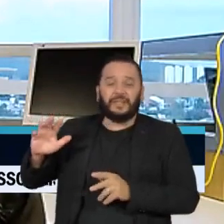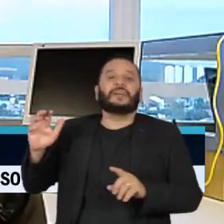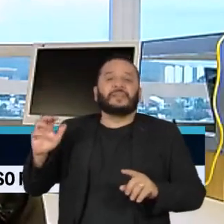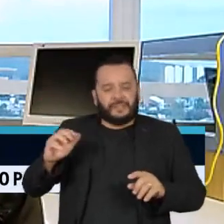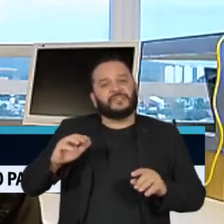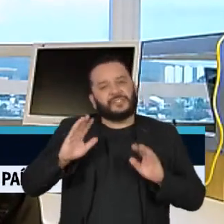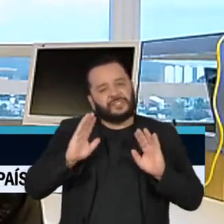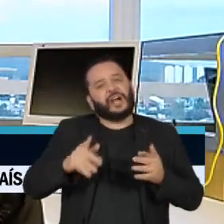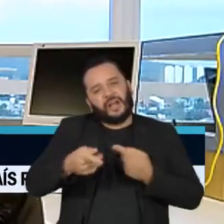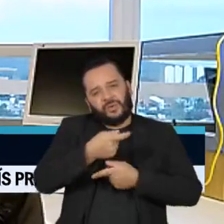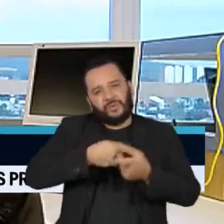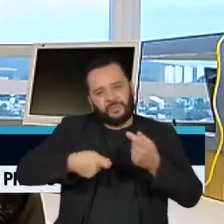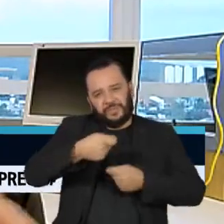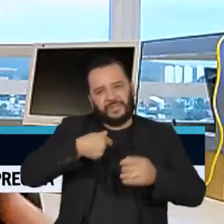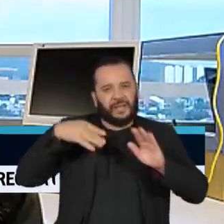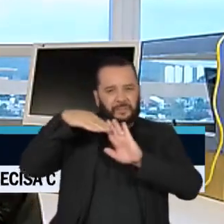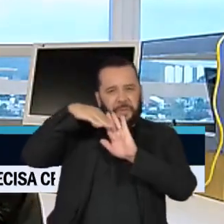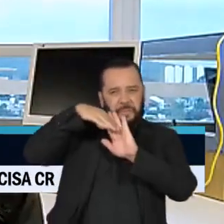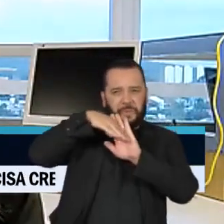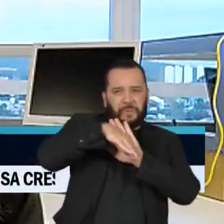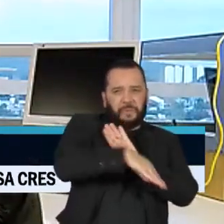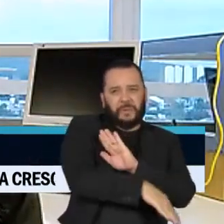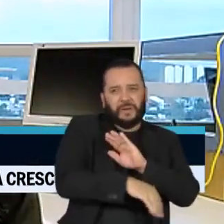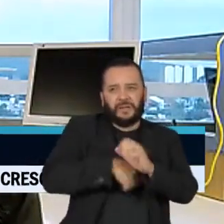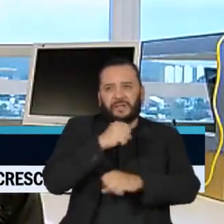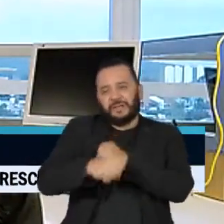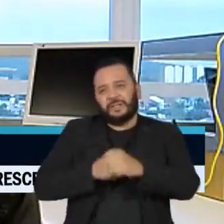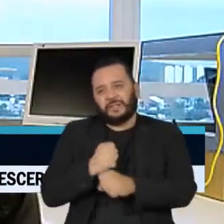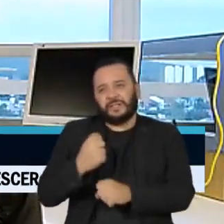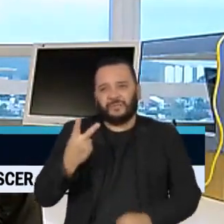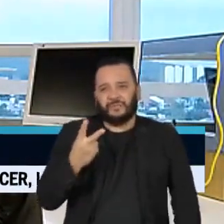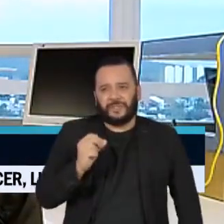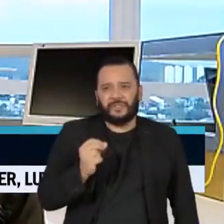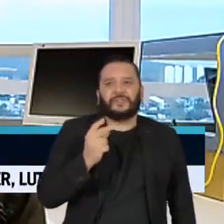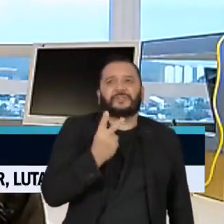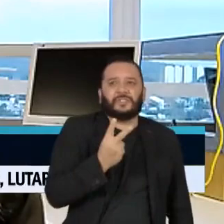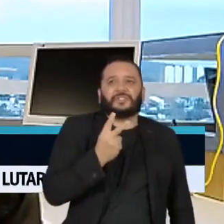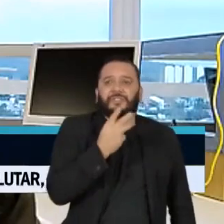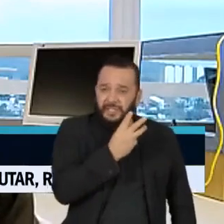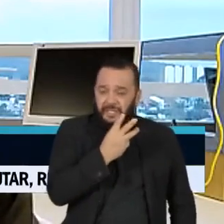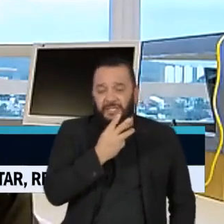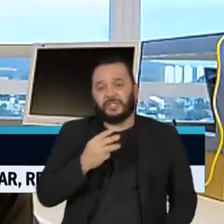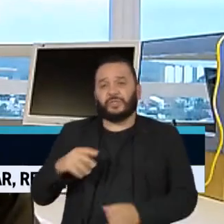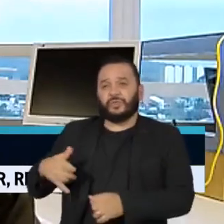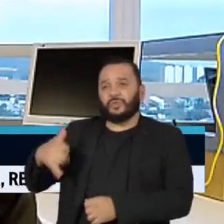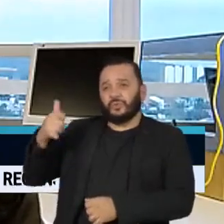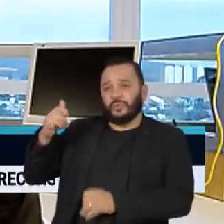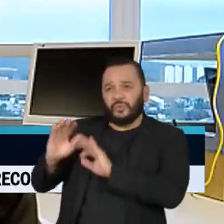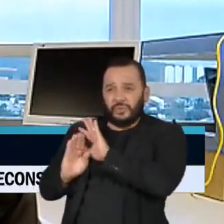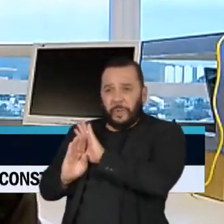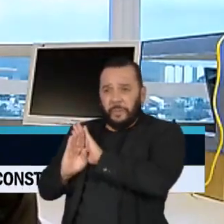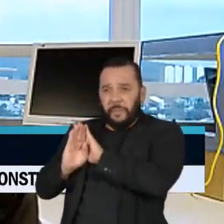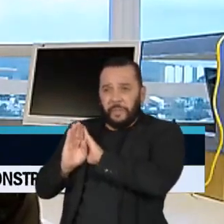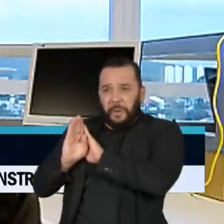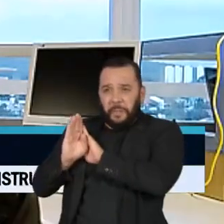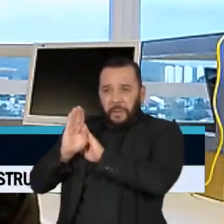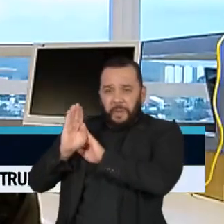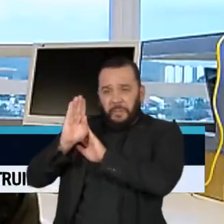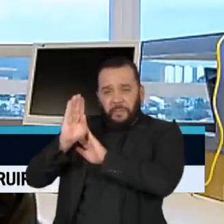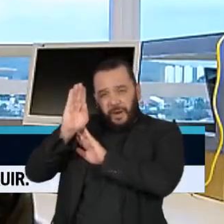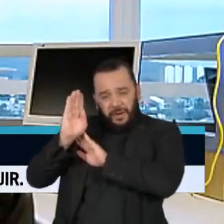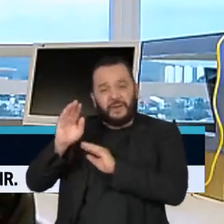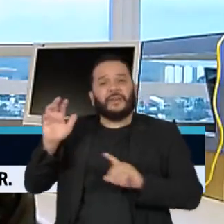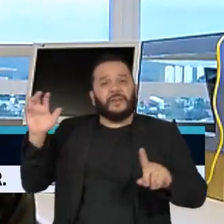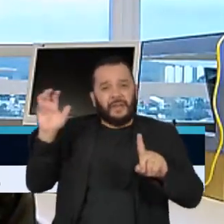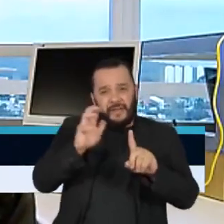2023, esses países, caso esse nível de juros continue subindo, entrando em recessão, esse vai ser o principal